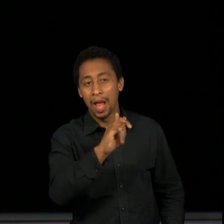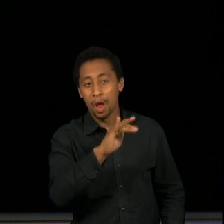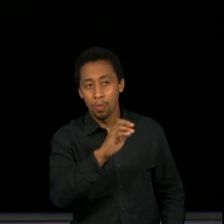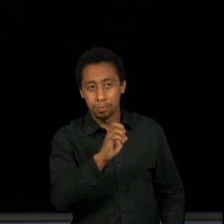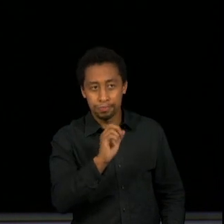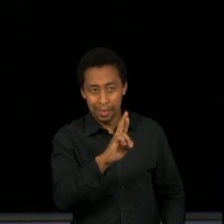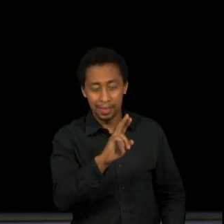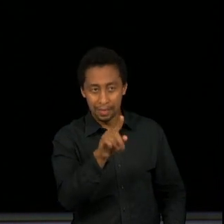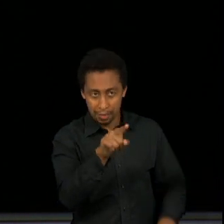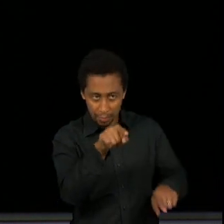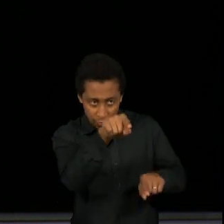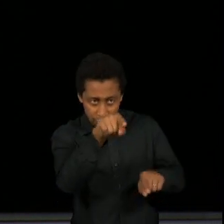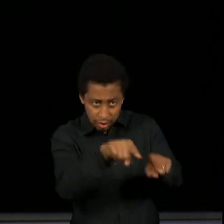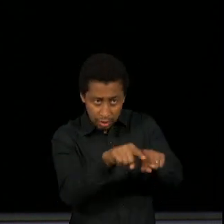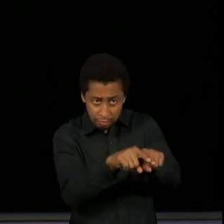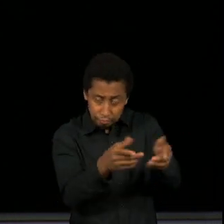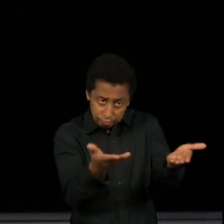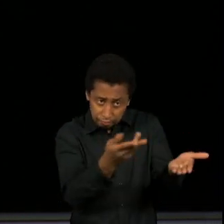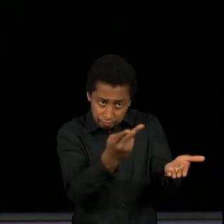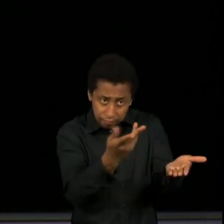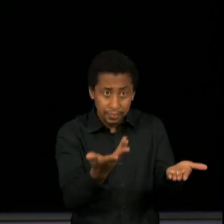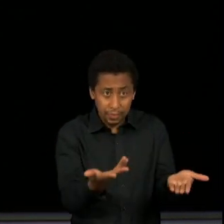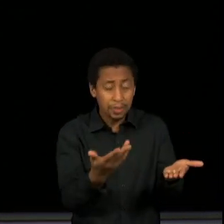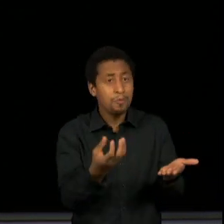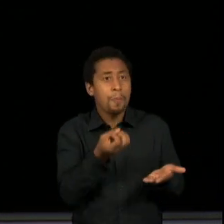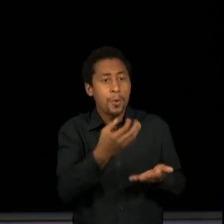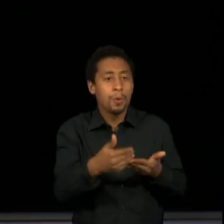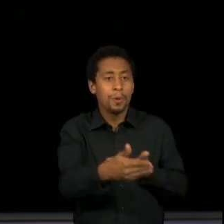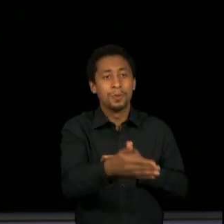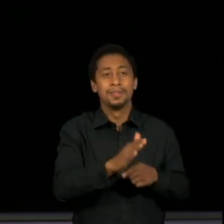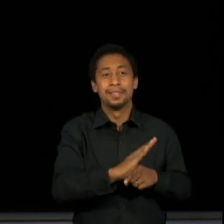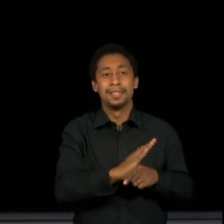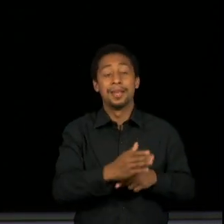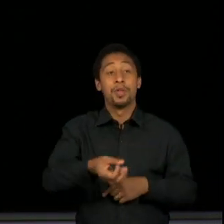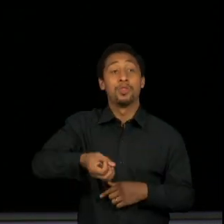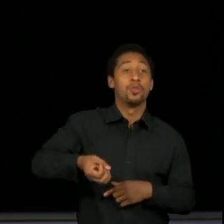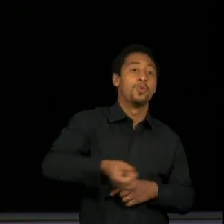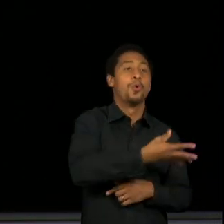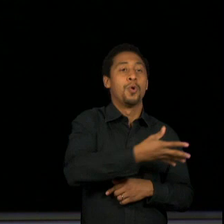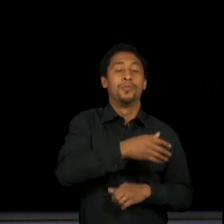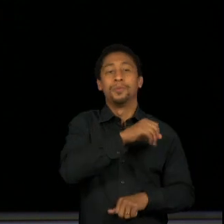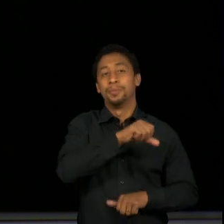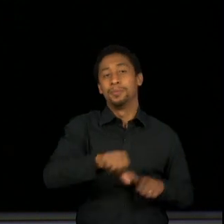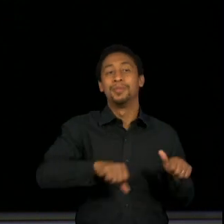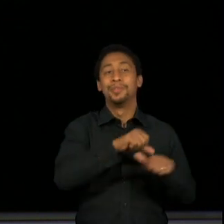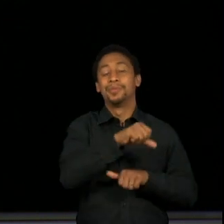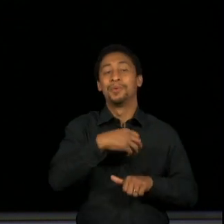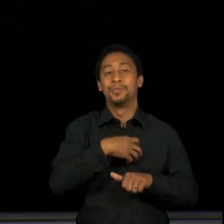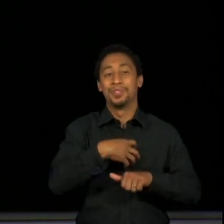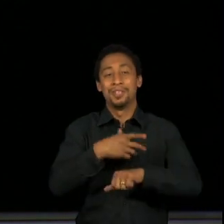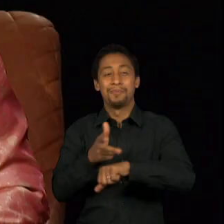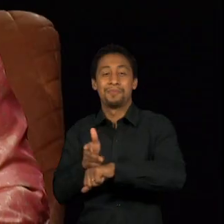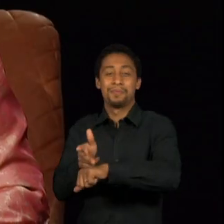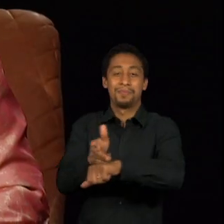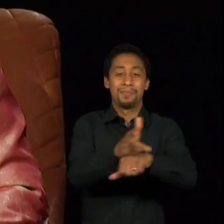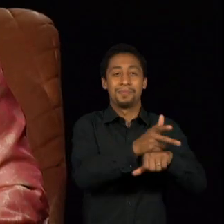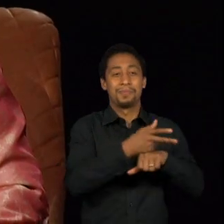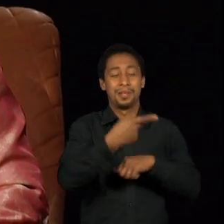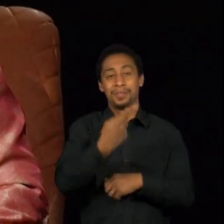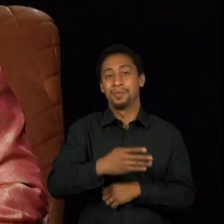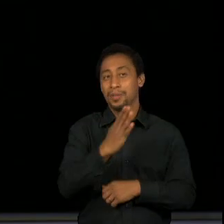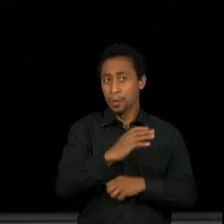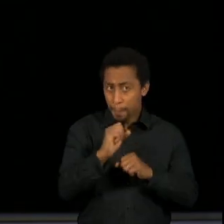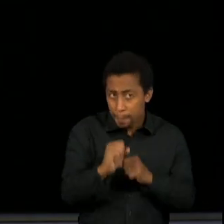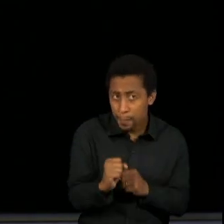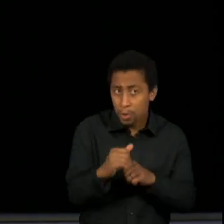importantes do cinema brasileiro, o Cinema Novo, que também mudaria os rumos da produção cinematográfica do país, né? Vamos falar